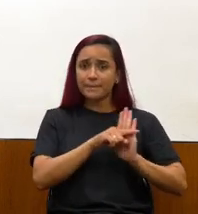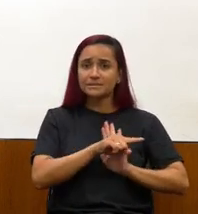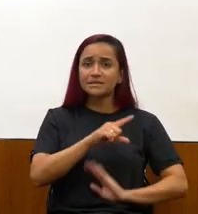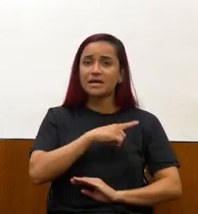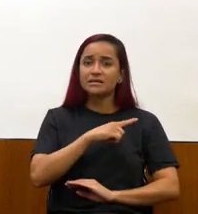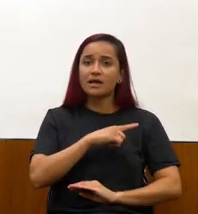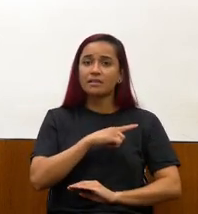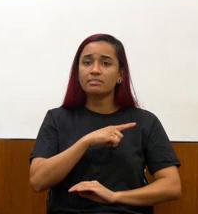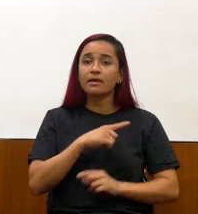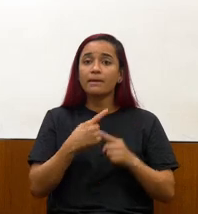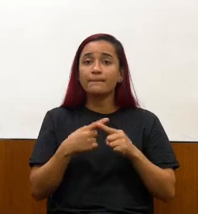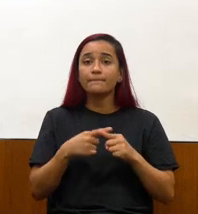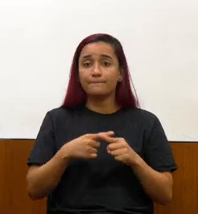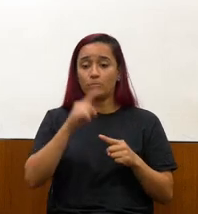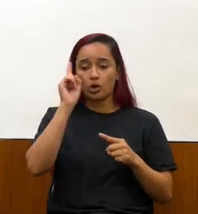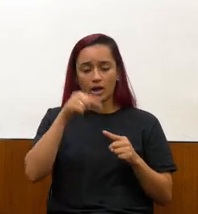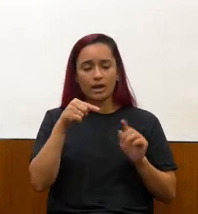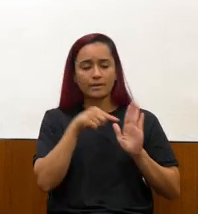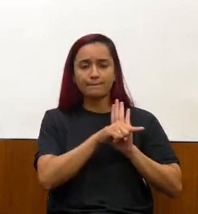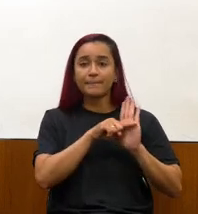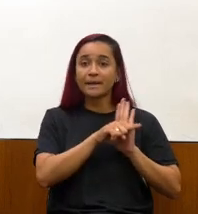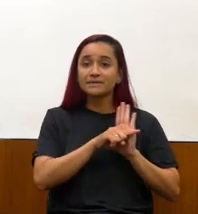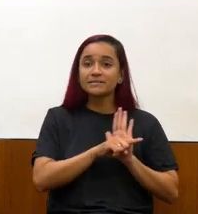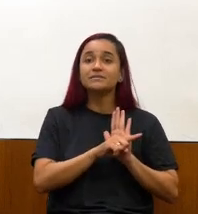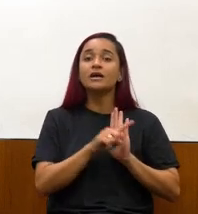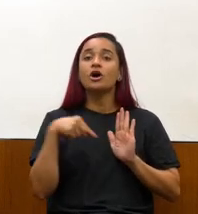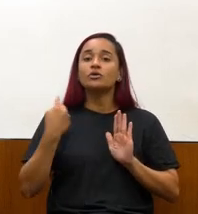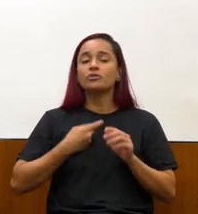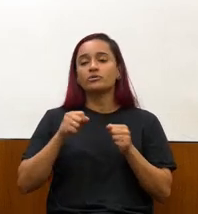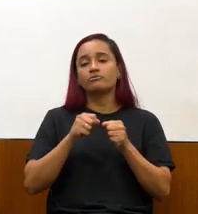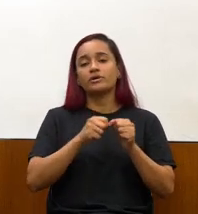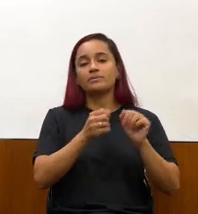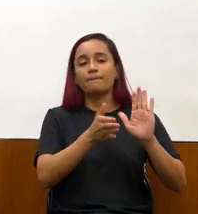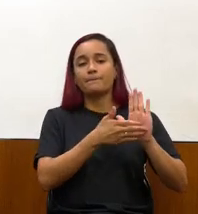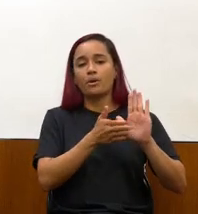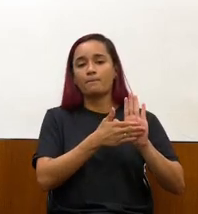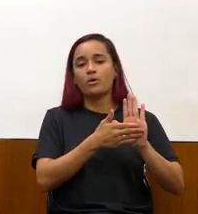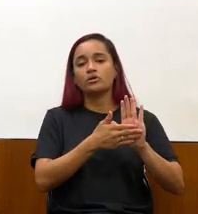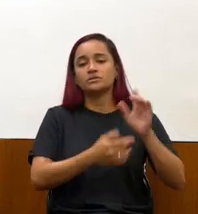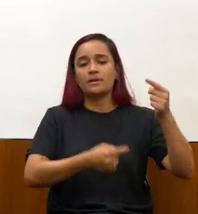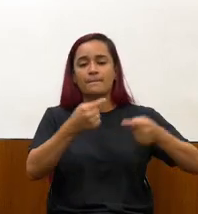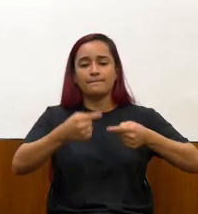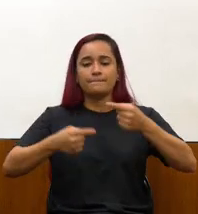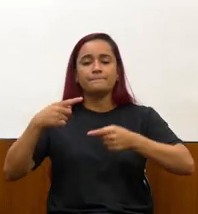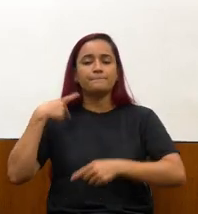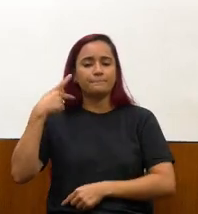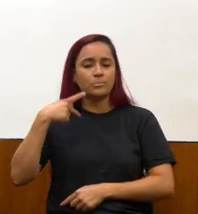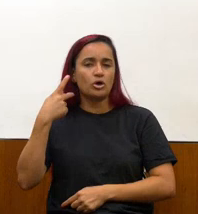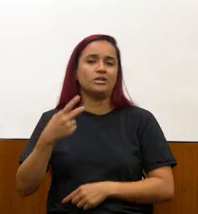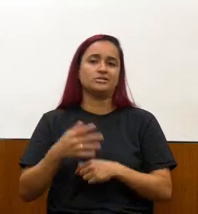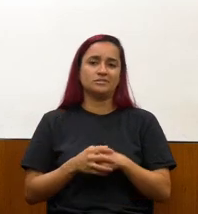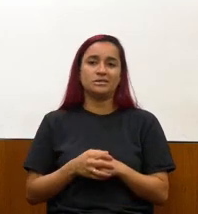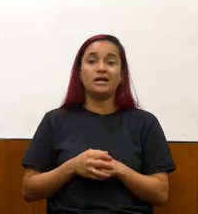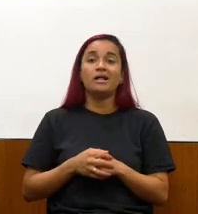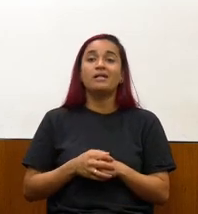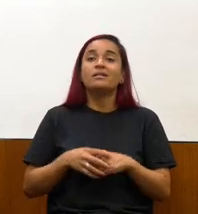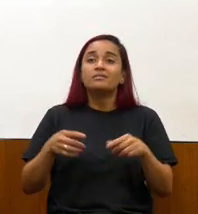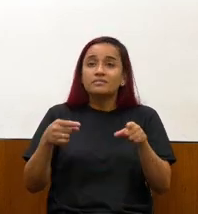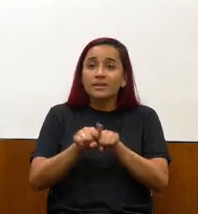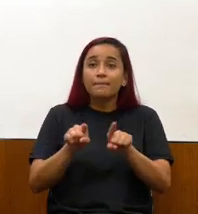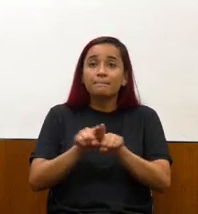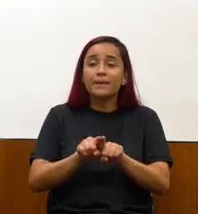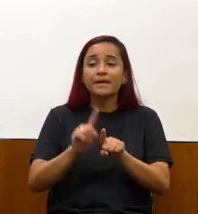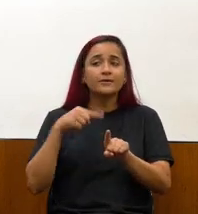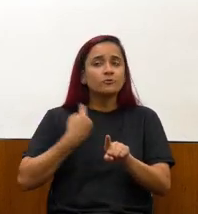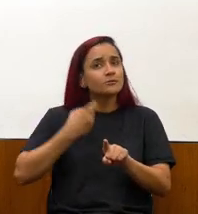com elas que a gente propõe e a gente solicita políticas públicas. É com elas que vocês se debruçam para poder propor o que